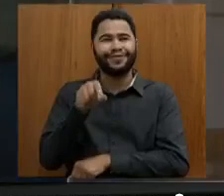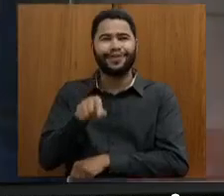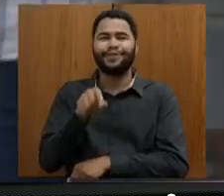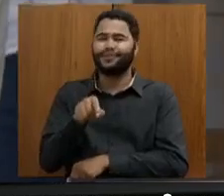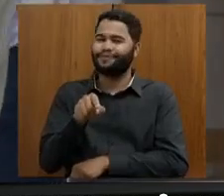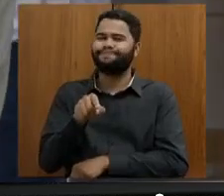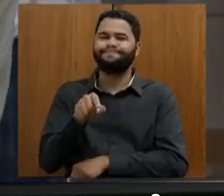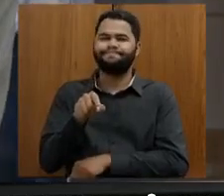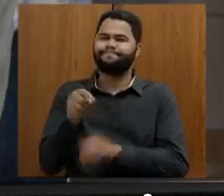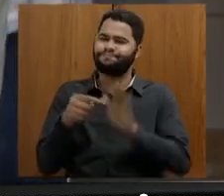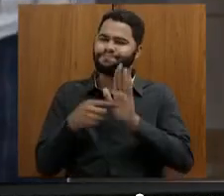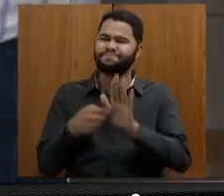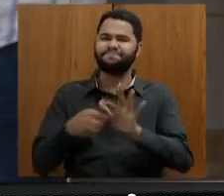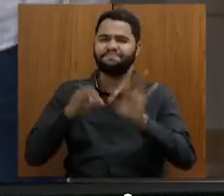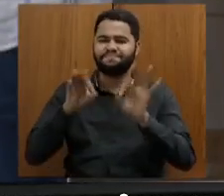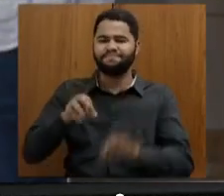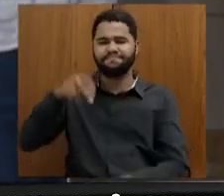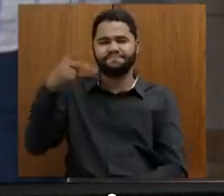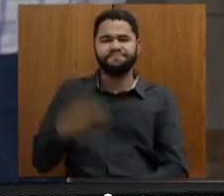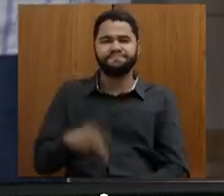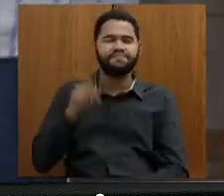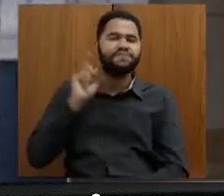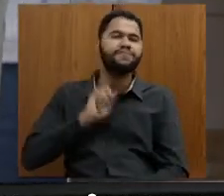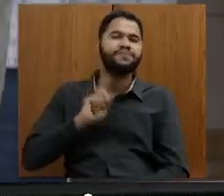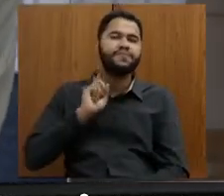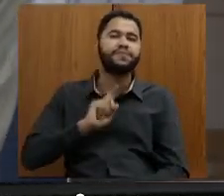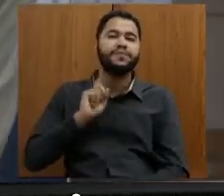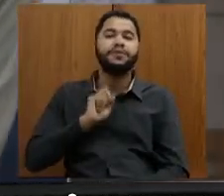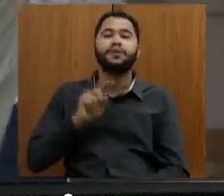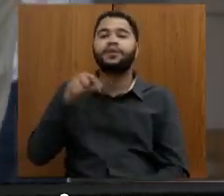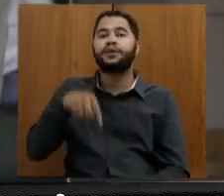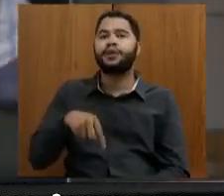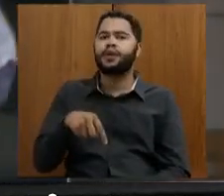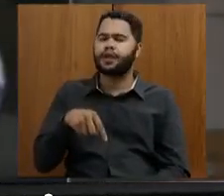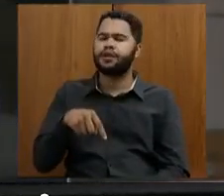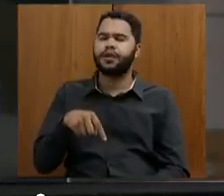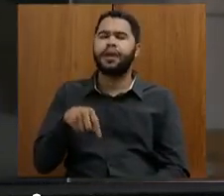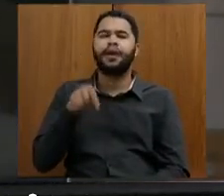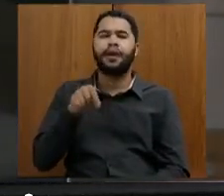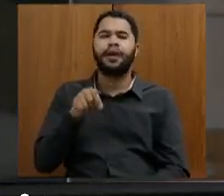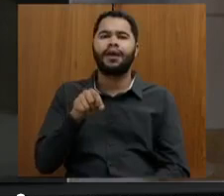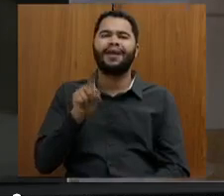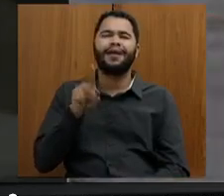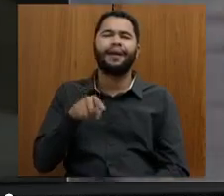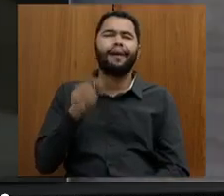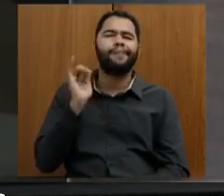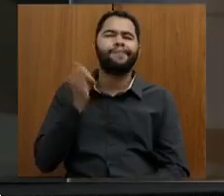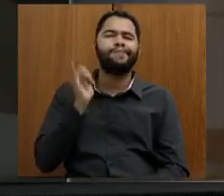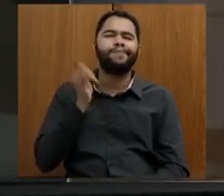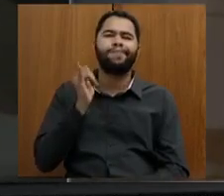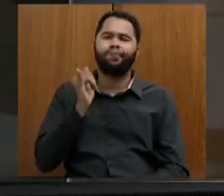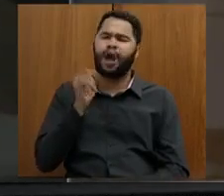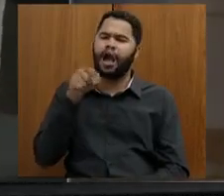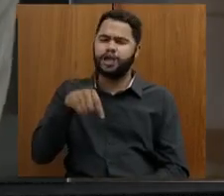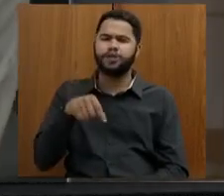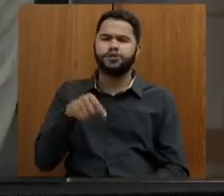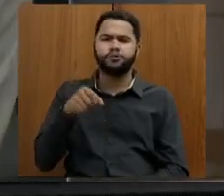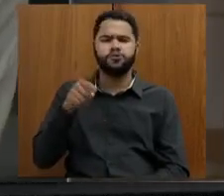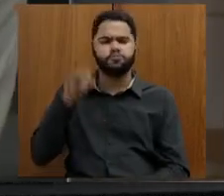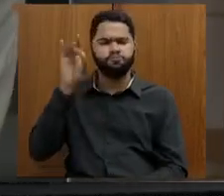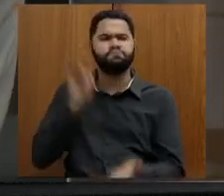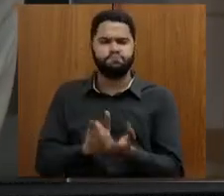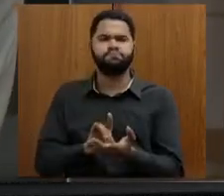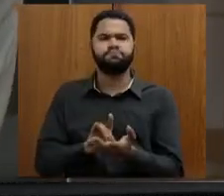deixou é que aqui em Minas Gerais aqui a coisa com se diz um ditado popular que o buraco é mais embaixo